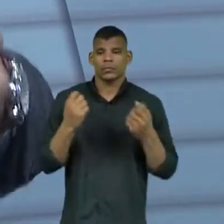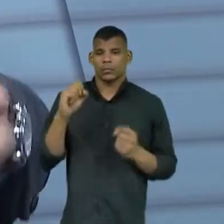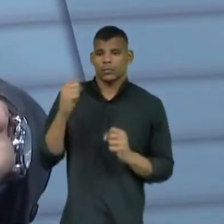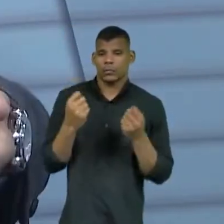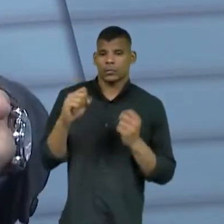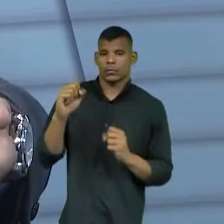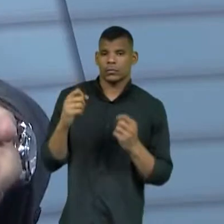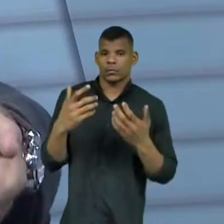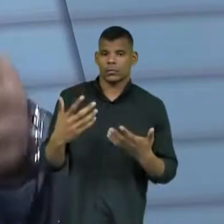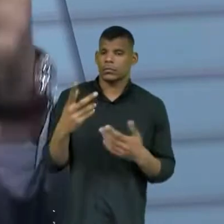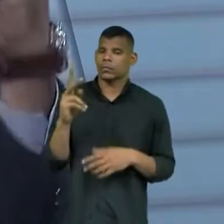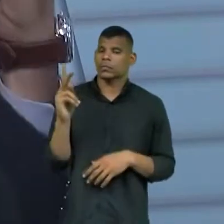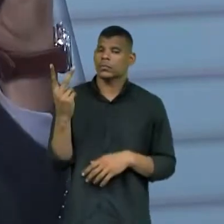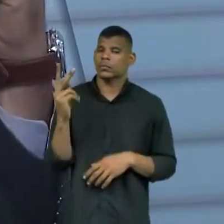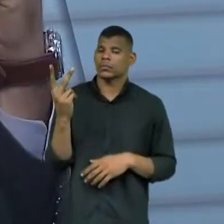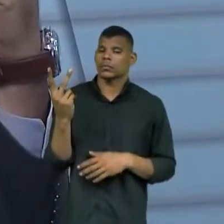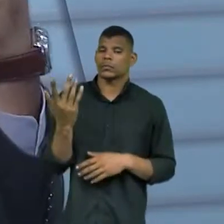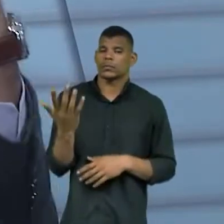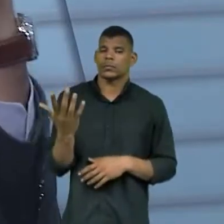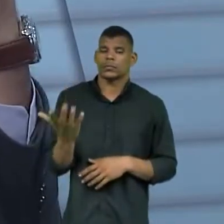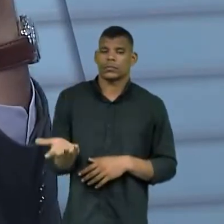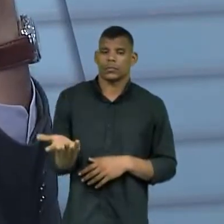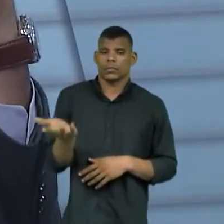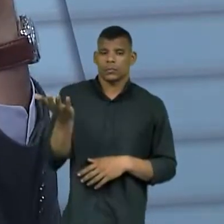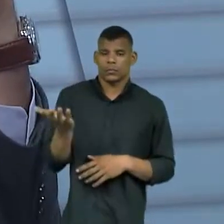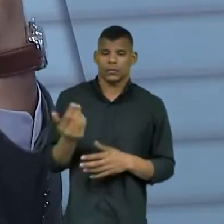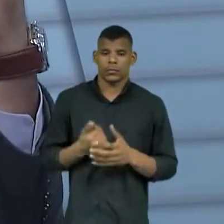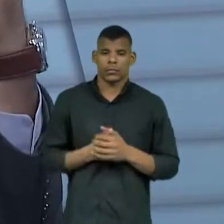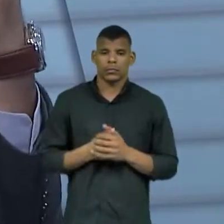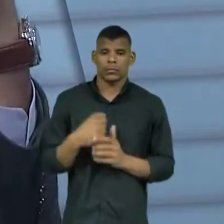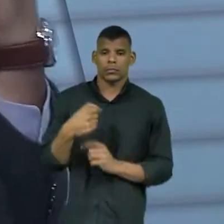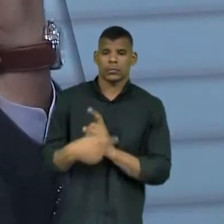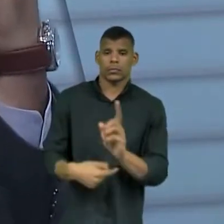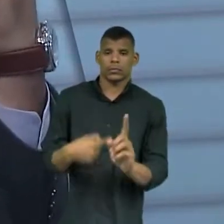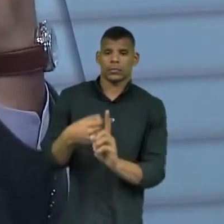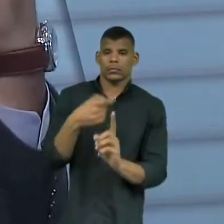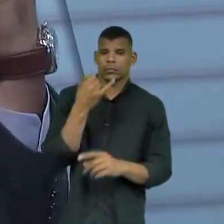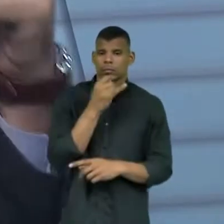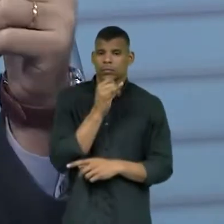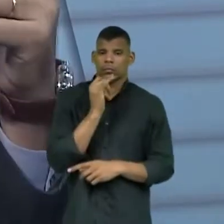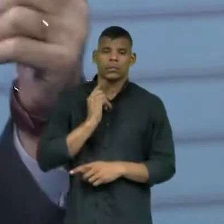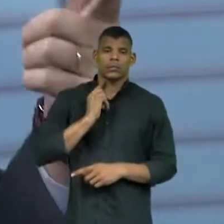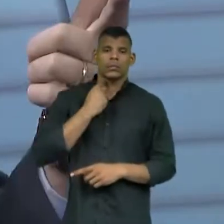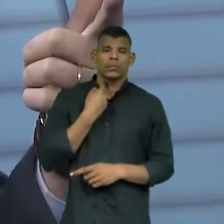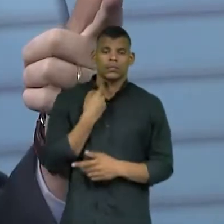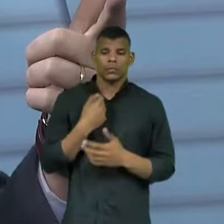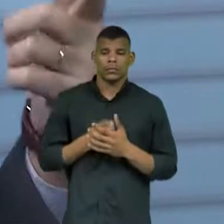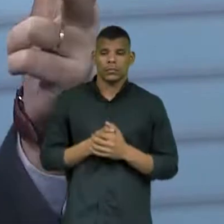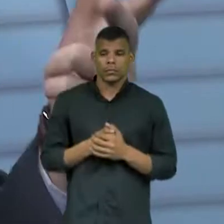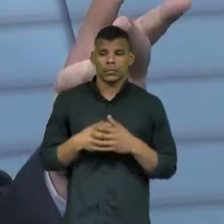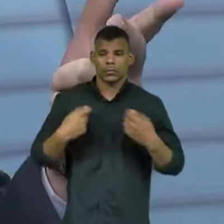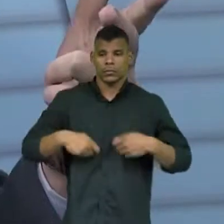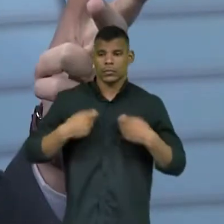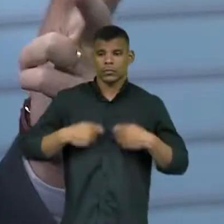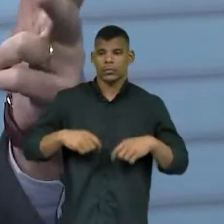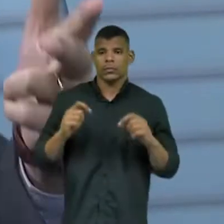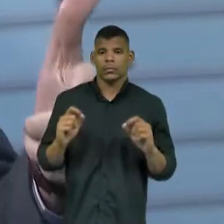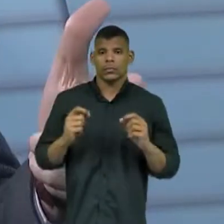para a geração do hidrogênio com energia suja. Então, você tem que ter